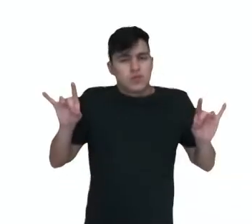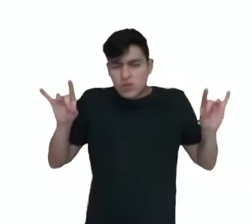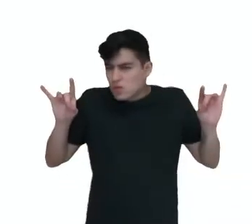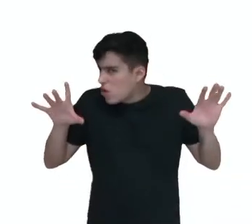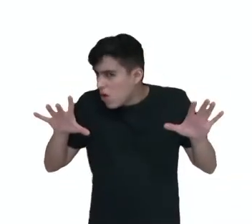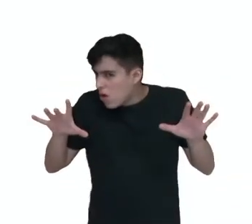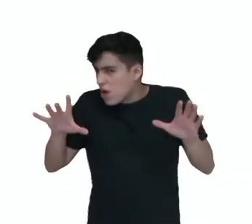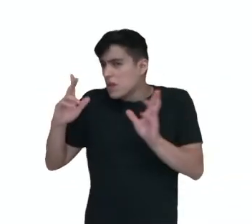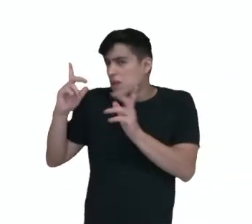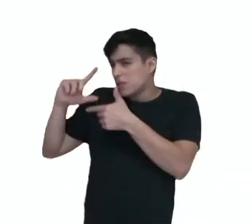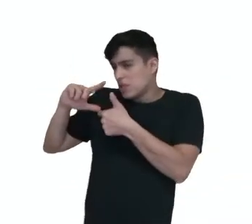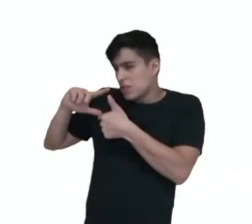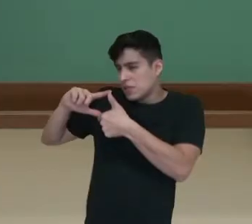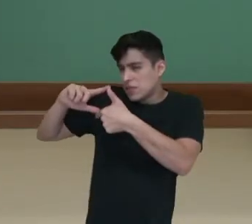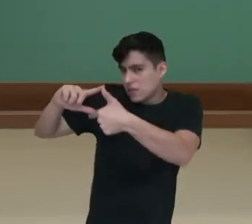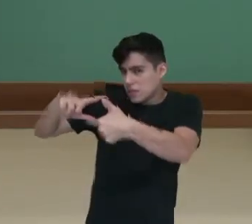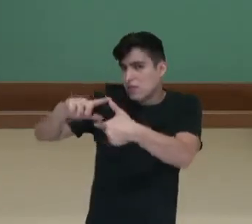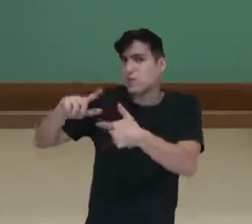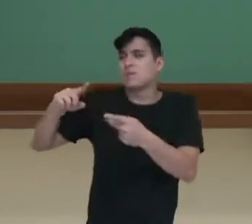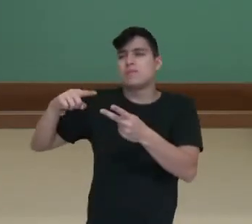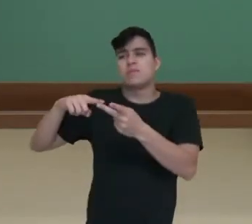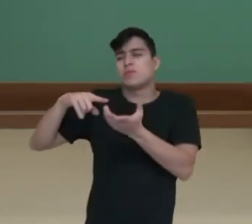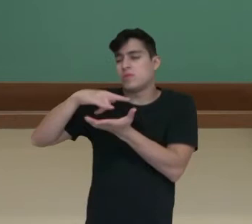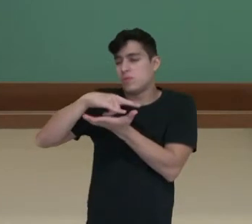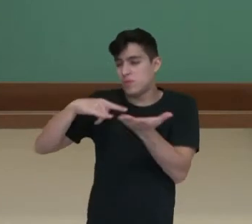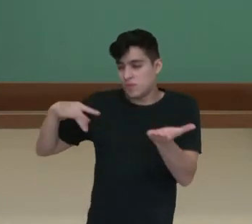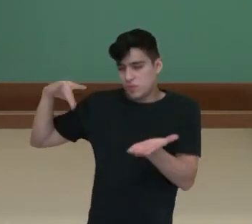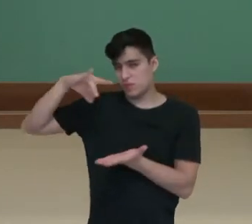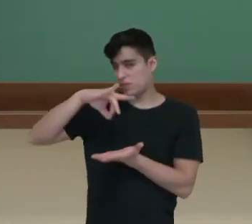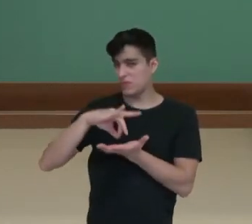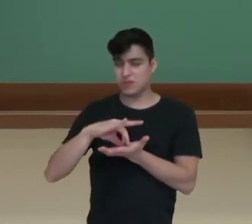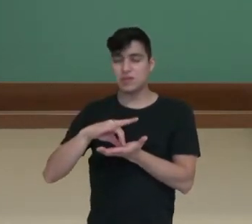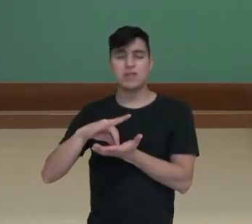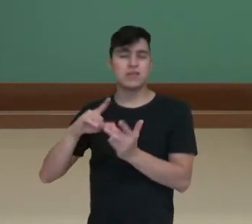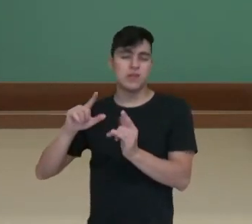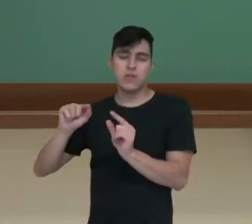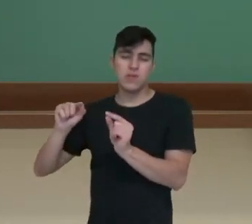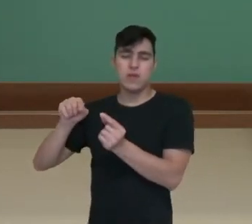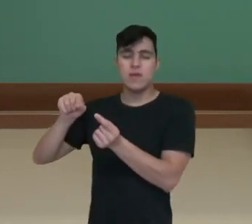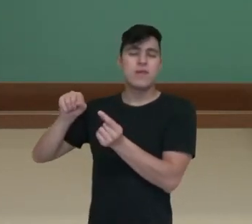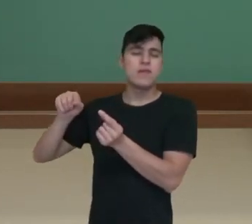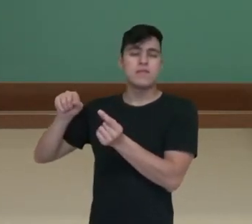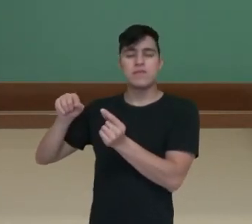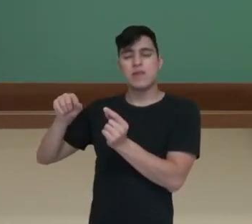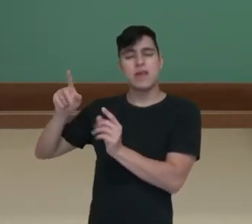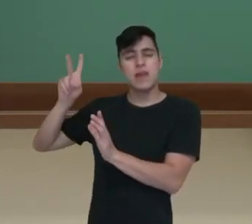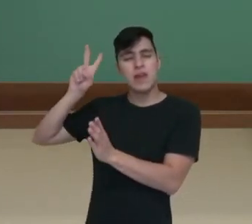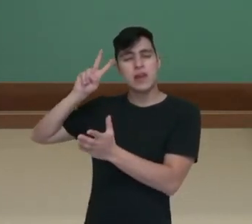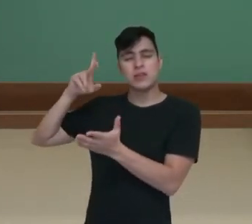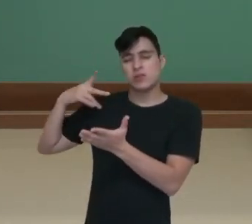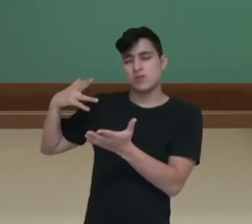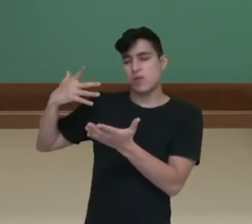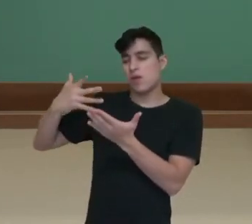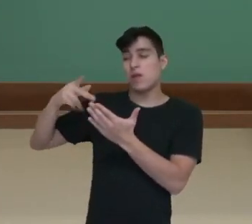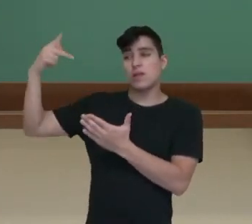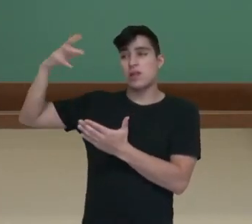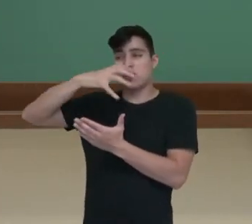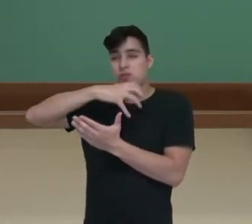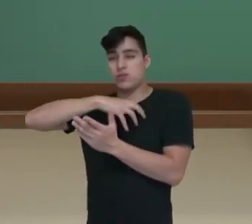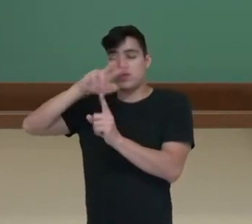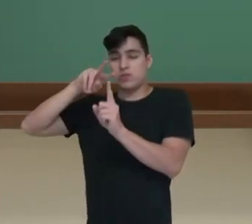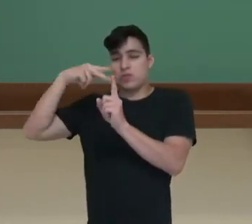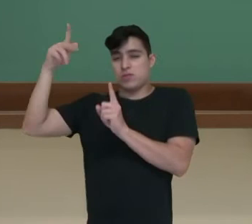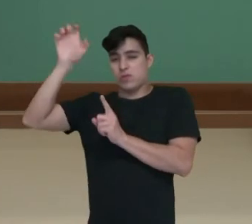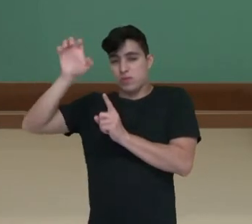documentos tradicionais, os documentos oficiais, muitas vezes produzidos, né, por uma historiografia europeia, mas também os